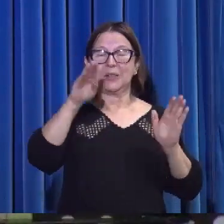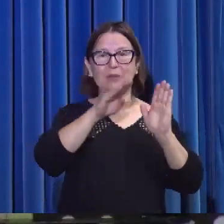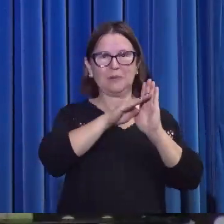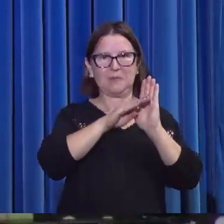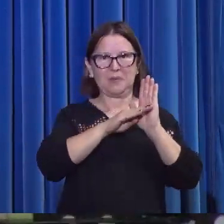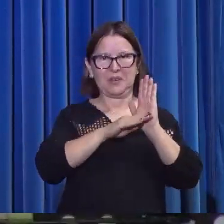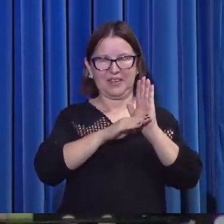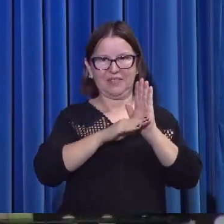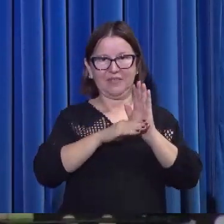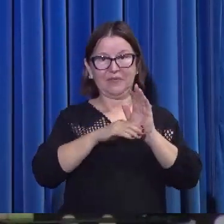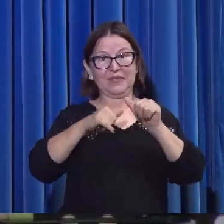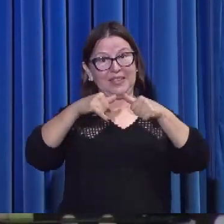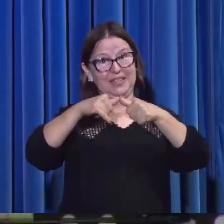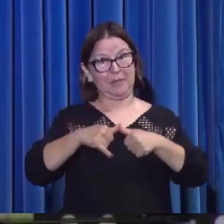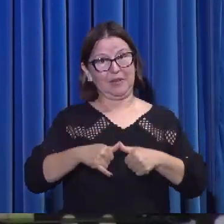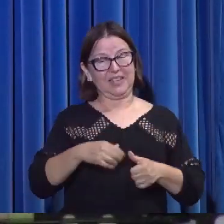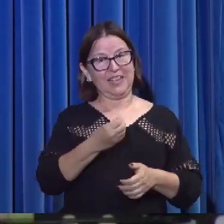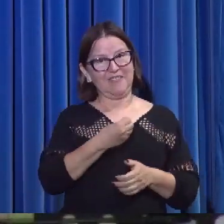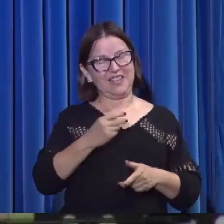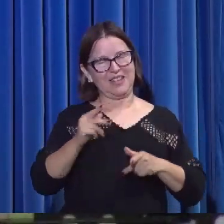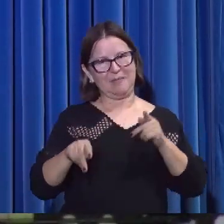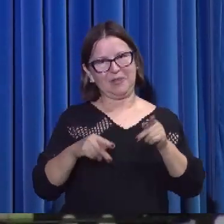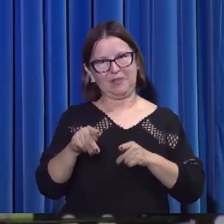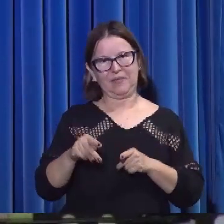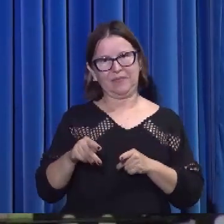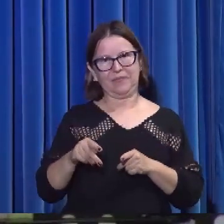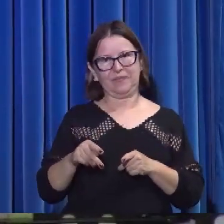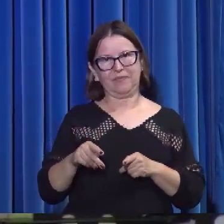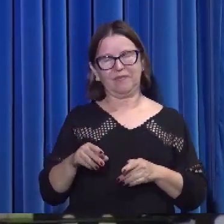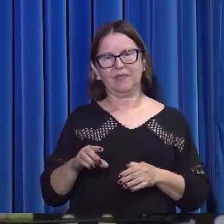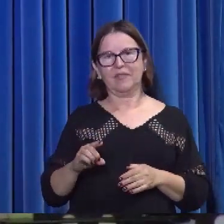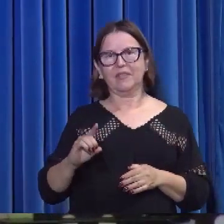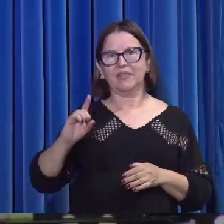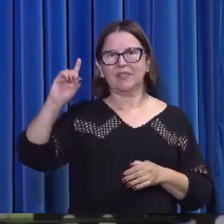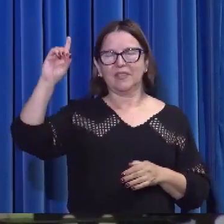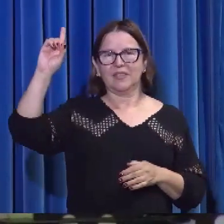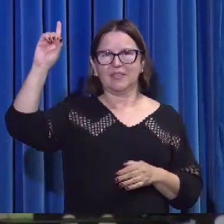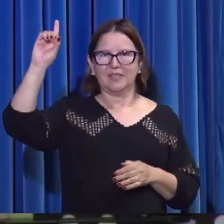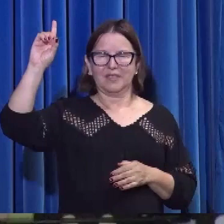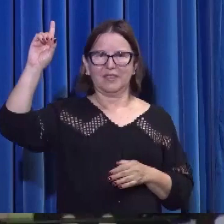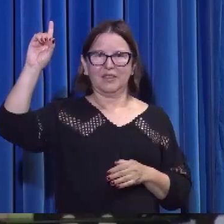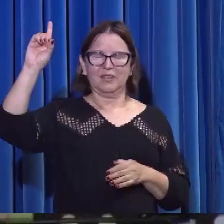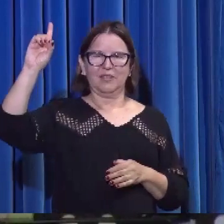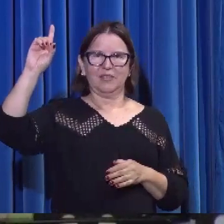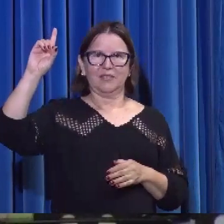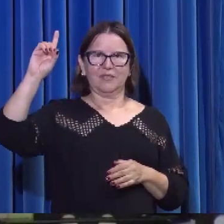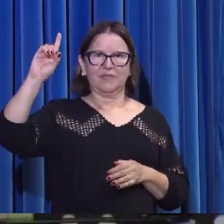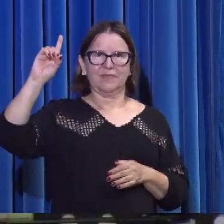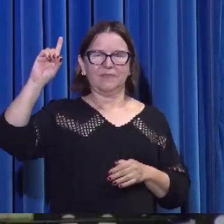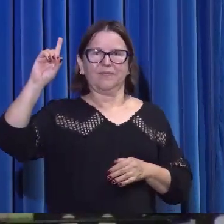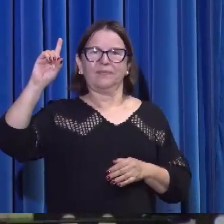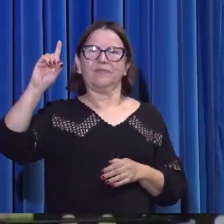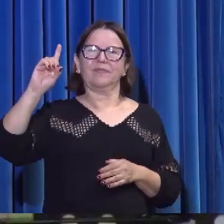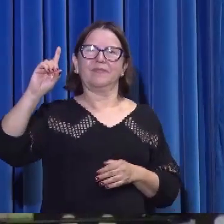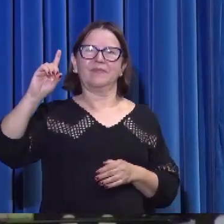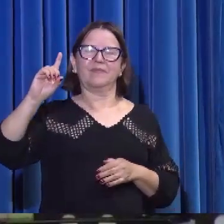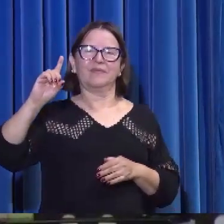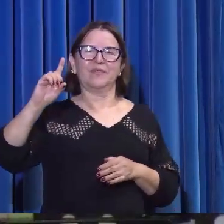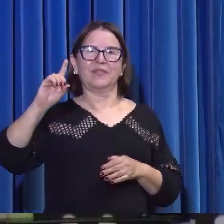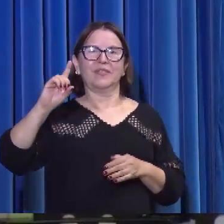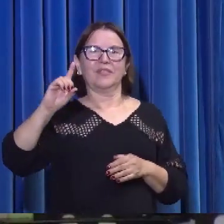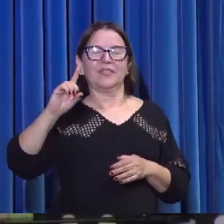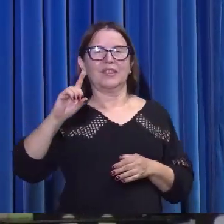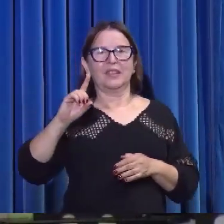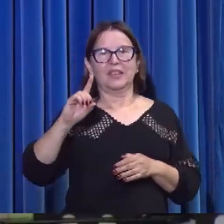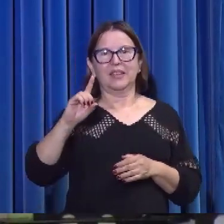vida das pessoas. Deus não tem adversários para atravessar o domínio da sua soberana